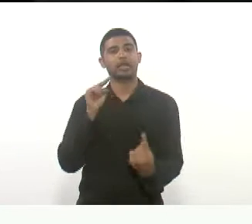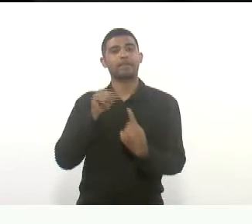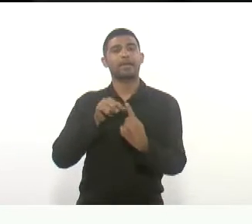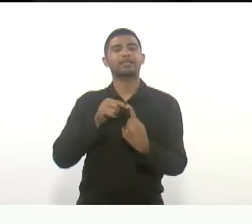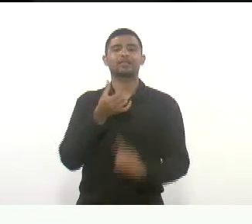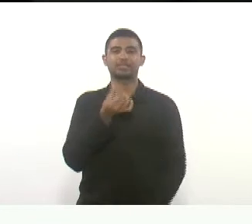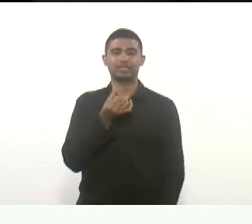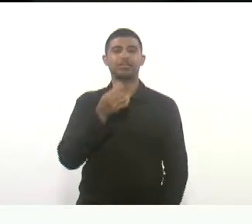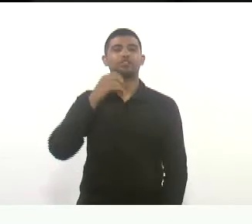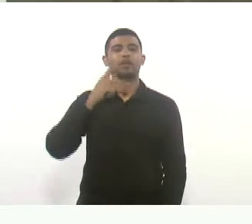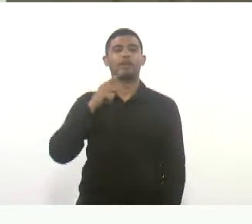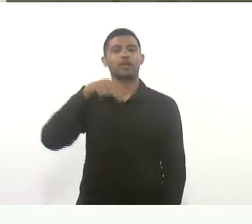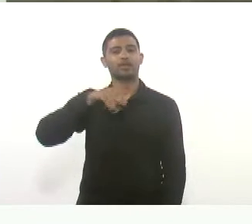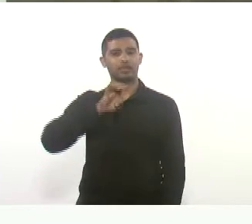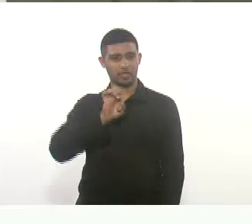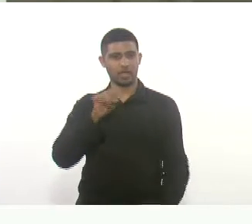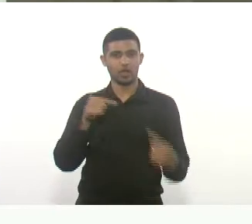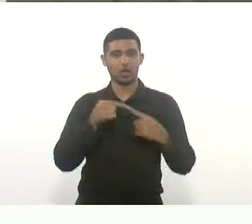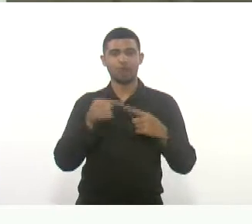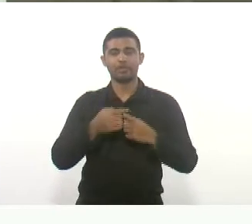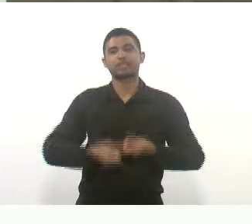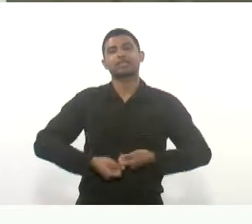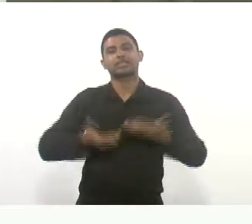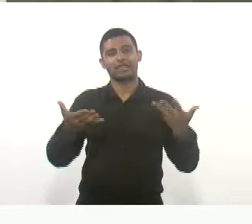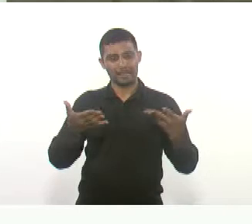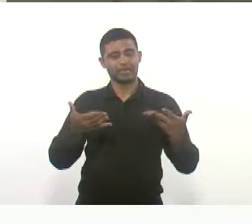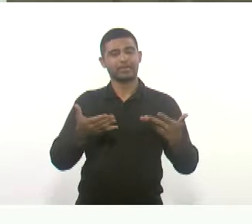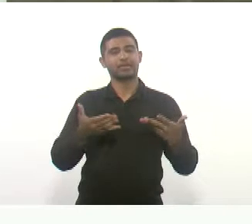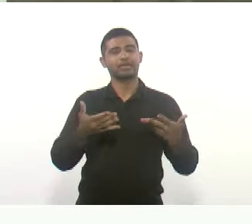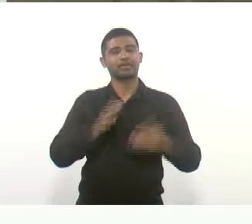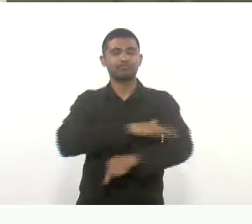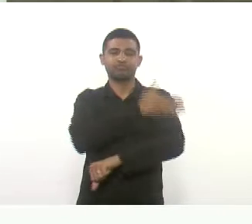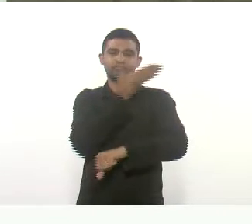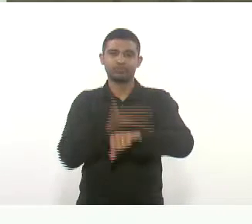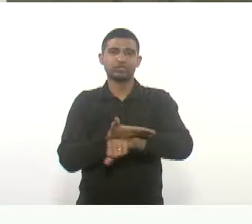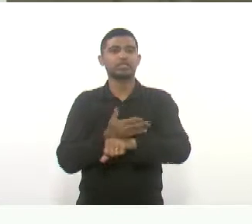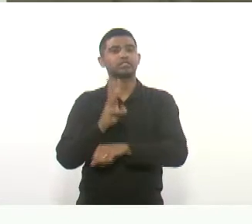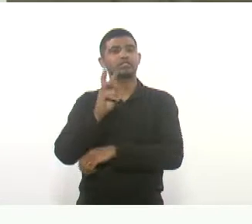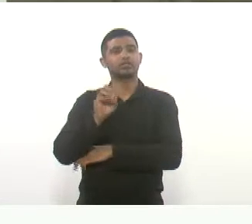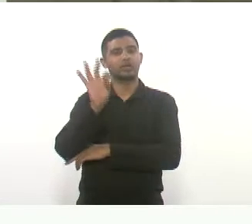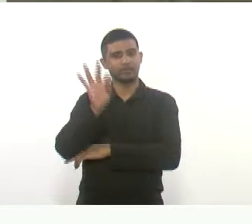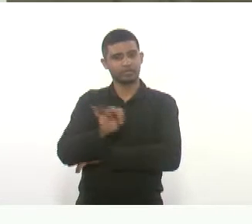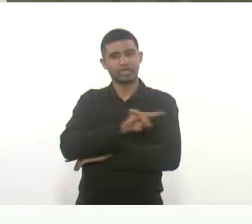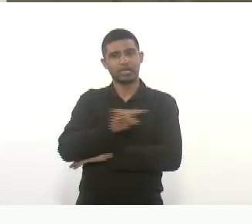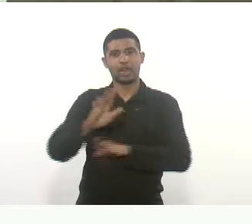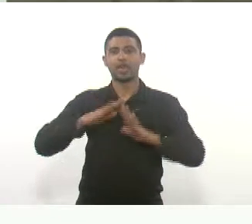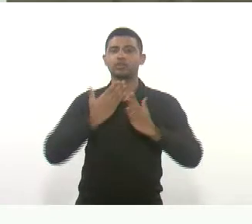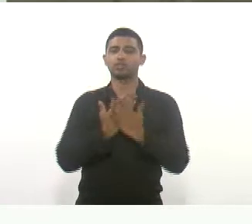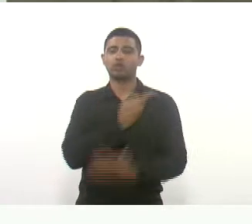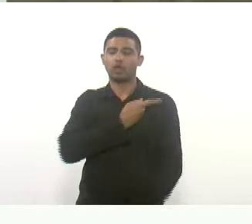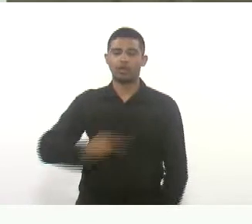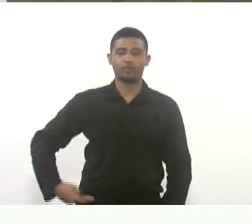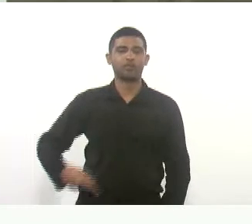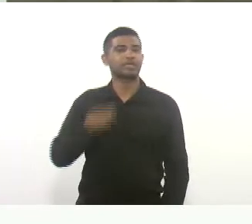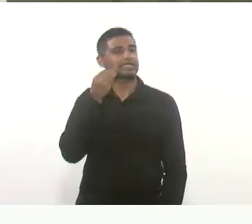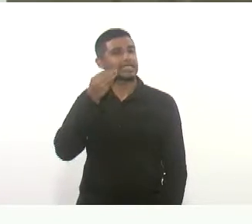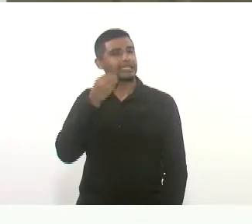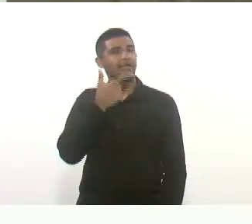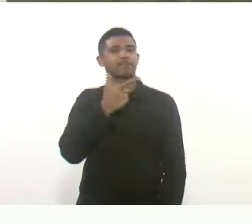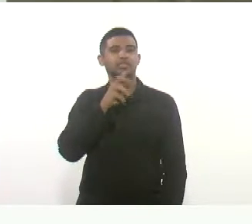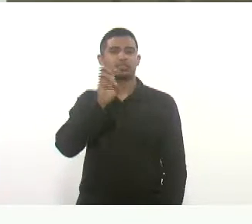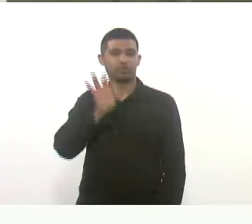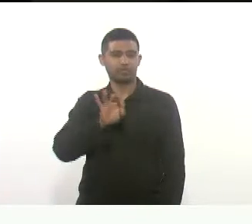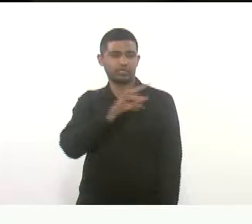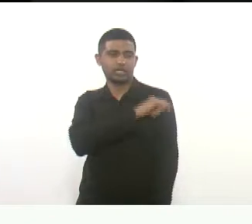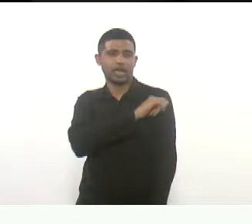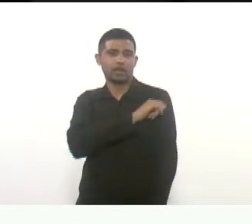PNE, que é oferecer educação em tempo integral em, no mínimo, 50% das escolas públicas, de forma a atender pelo menos 25% dos